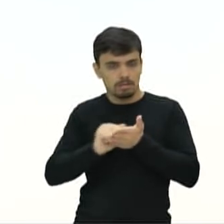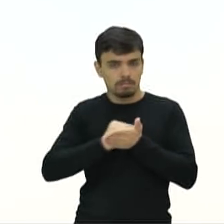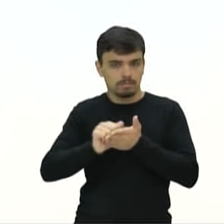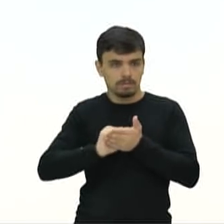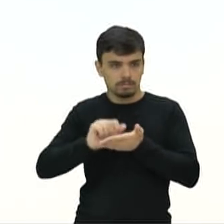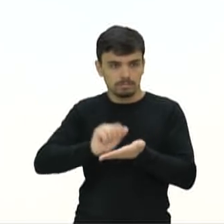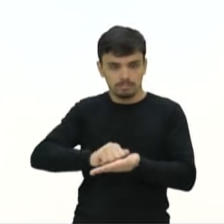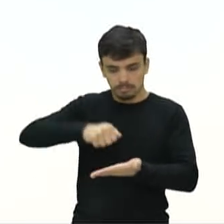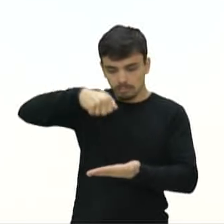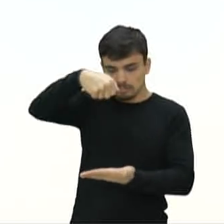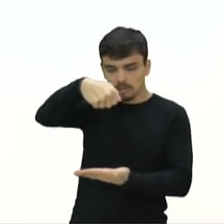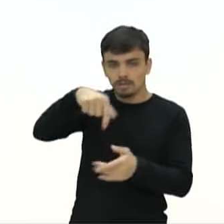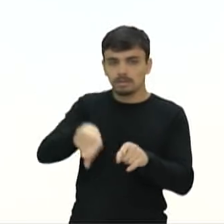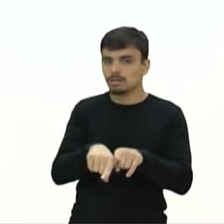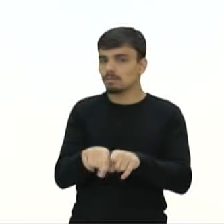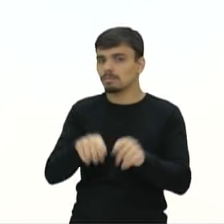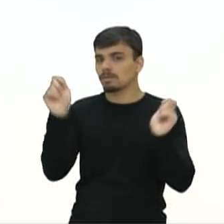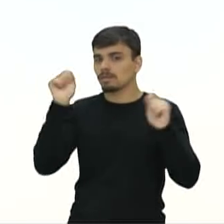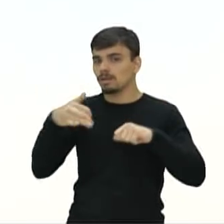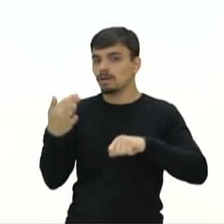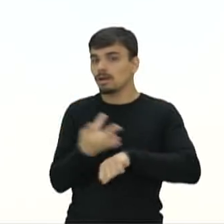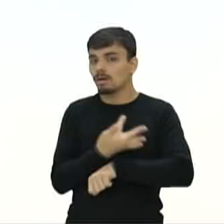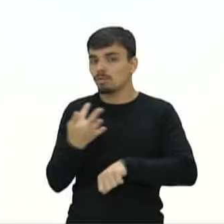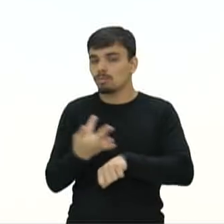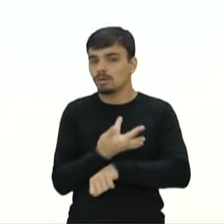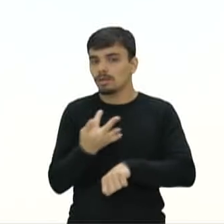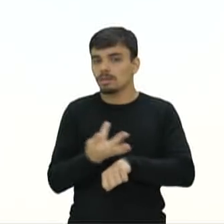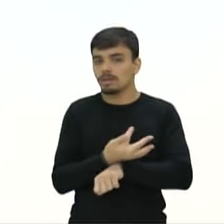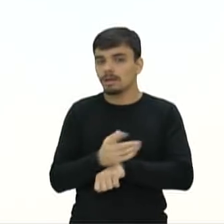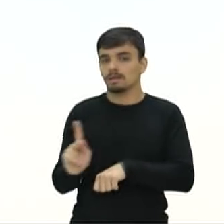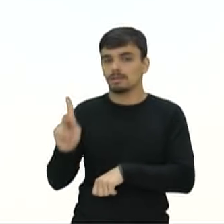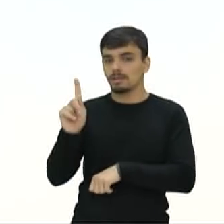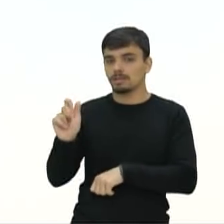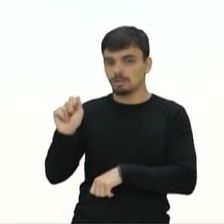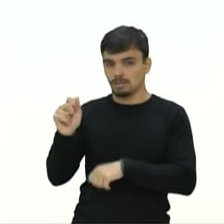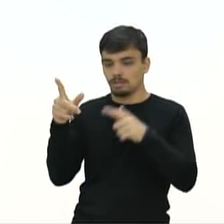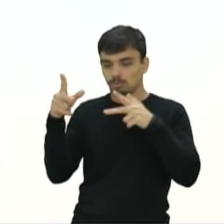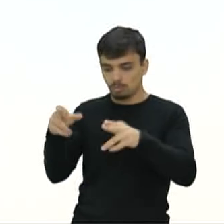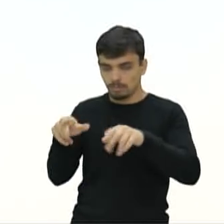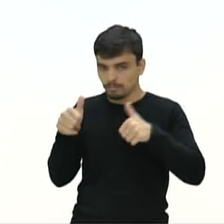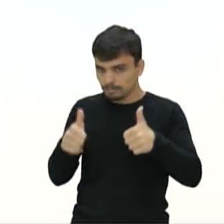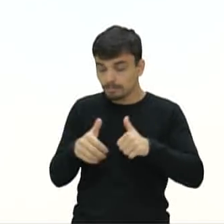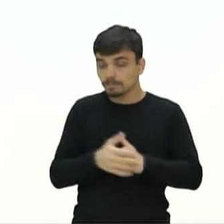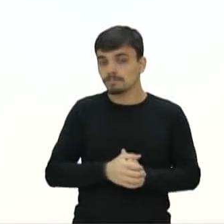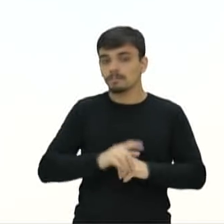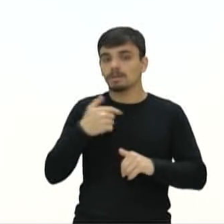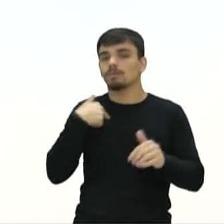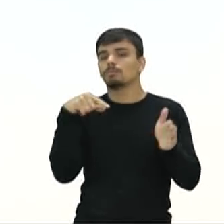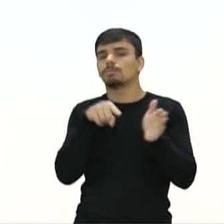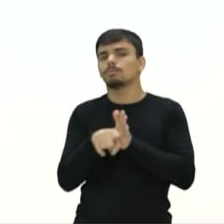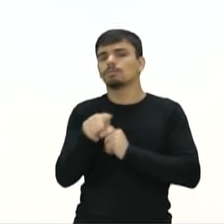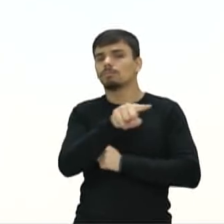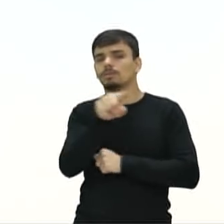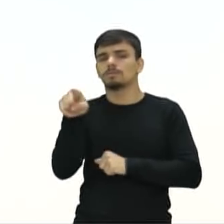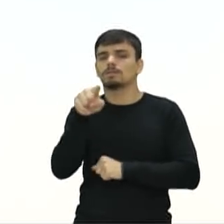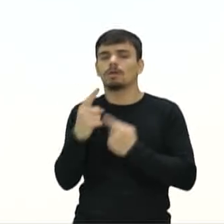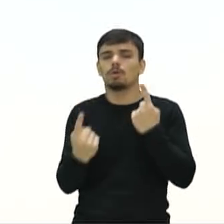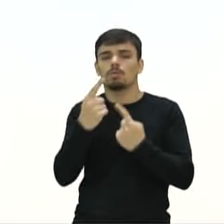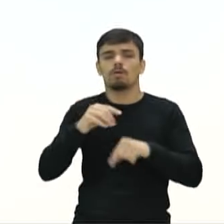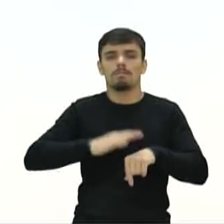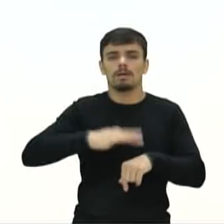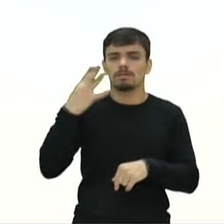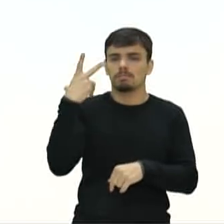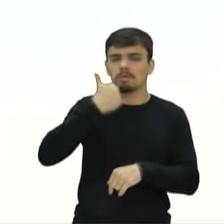2 máquinas de capacidades similares. São 2 máquinas parecidas. E aí eu te pergunto, qual será que parece mais bonita e